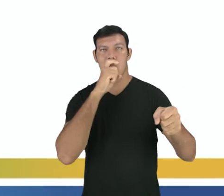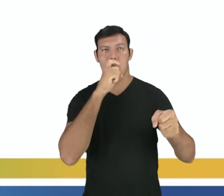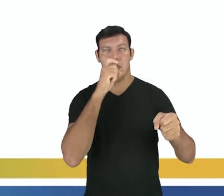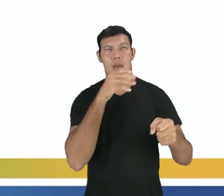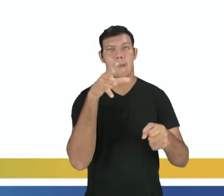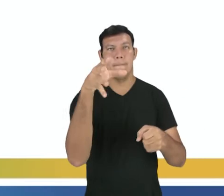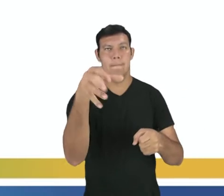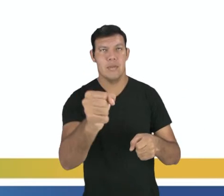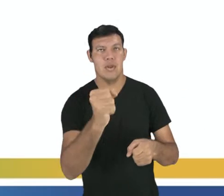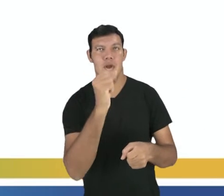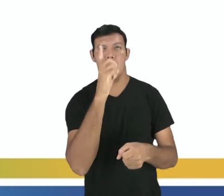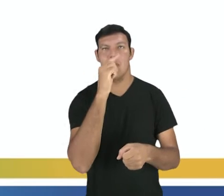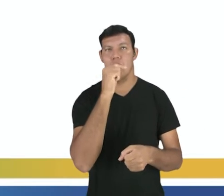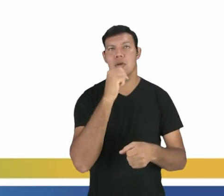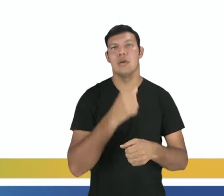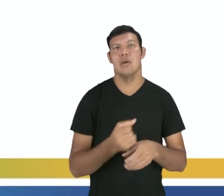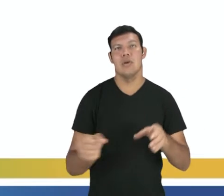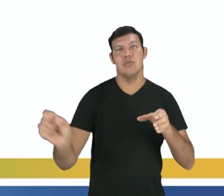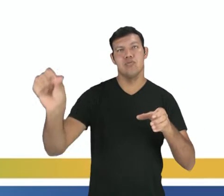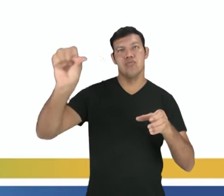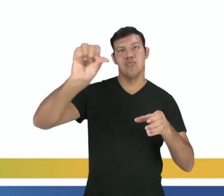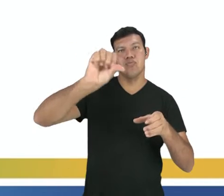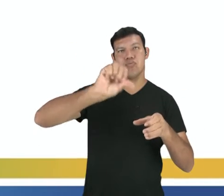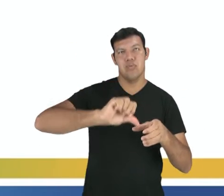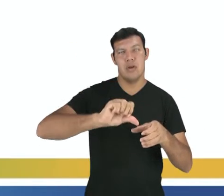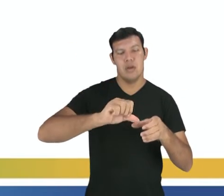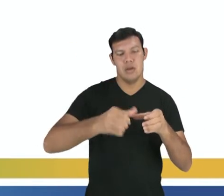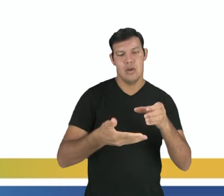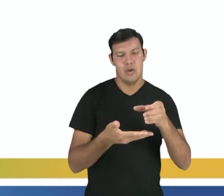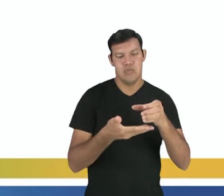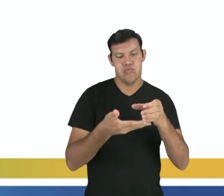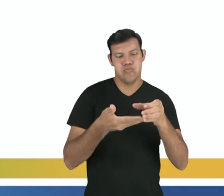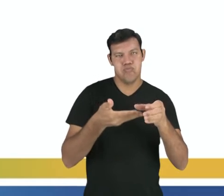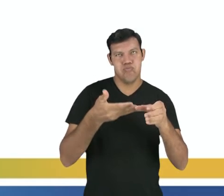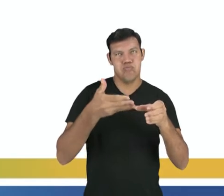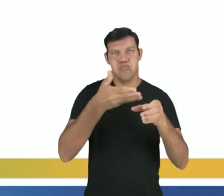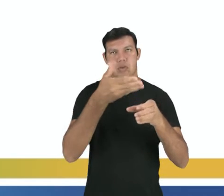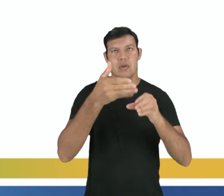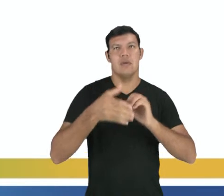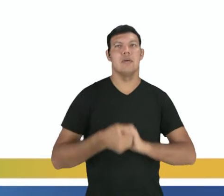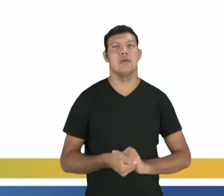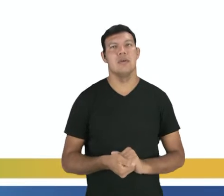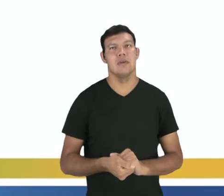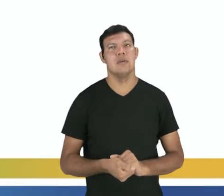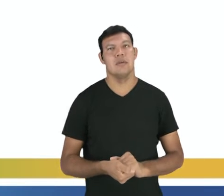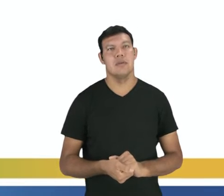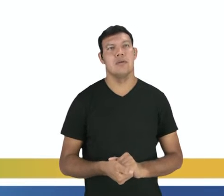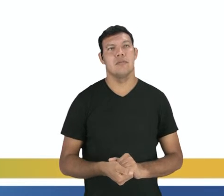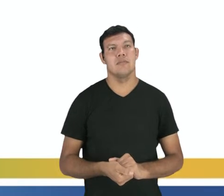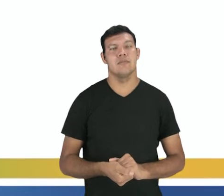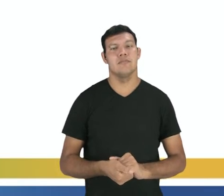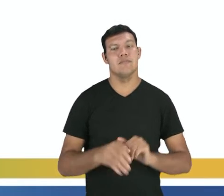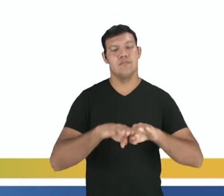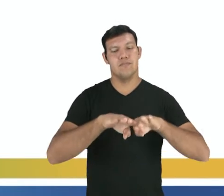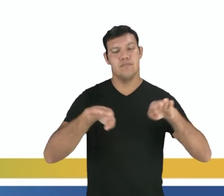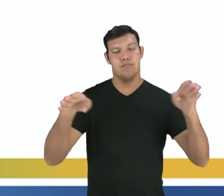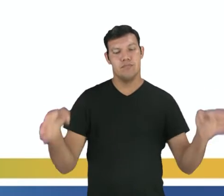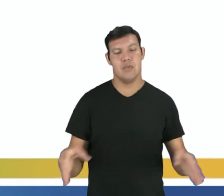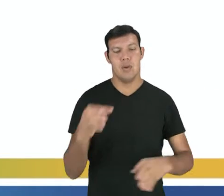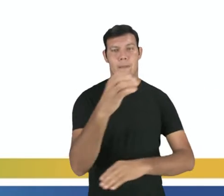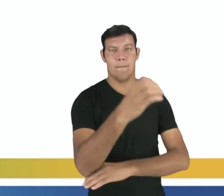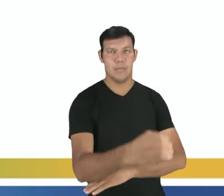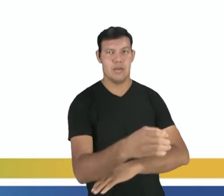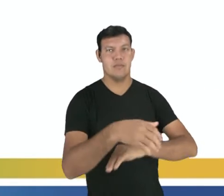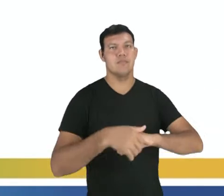sobre a mesa. Não tem aí conjunções ligando esse período, né? Essas orações